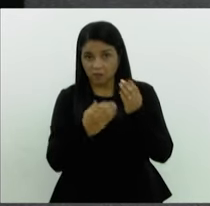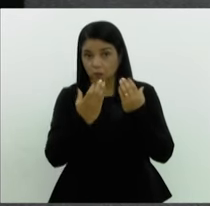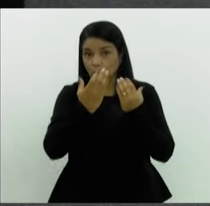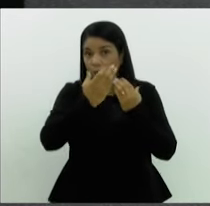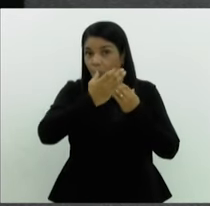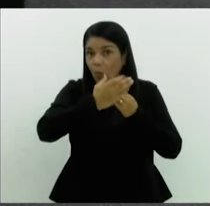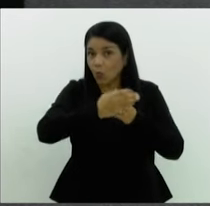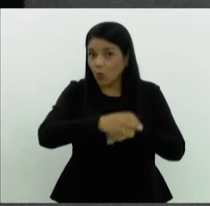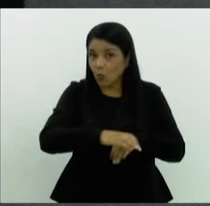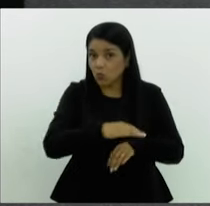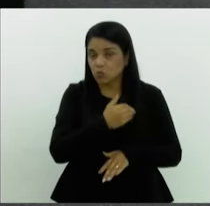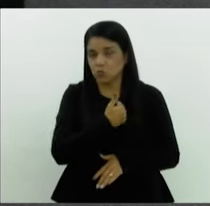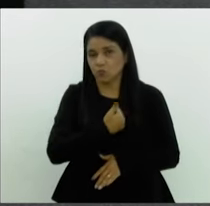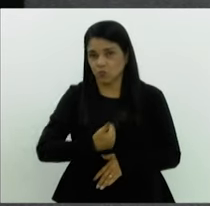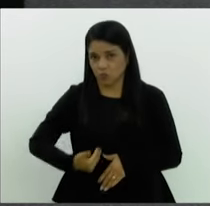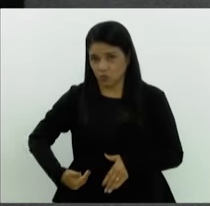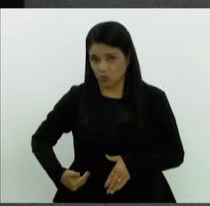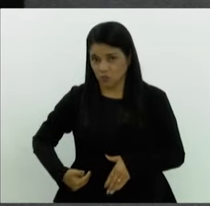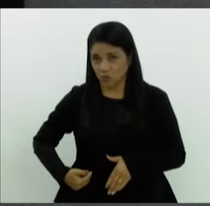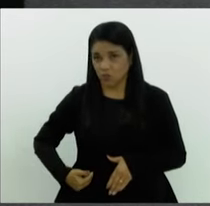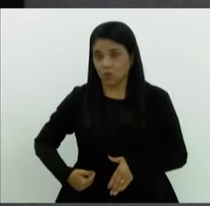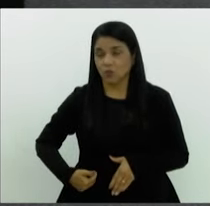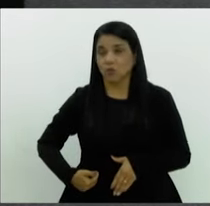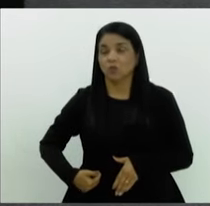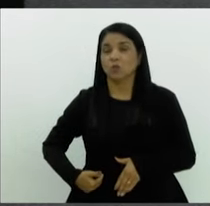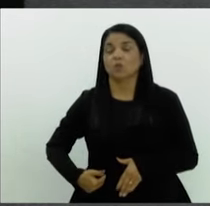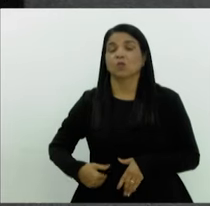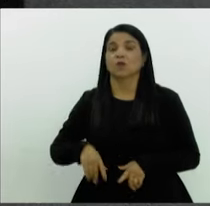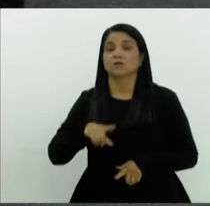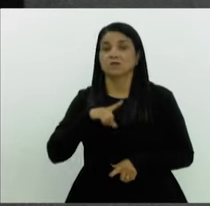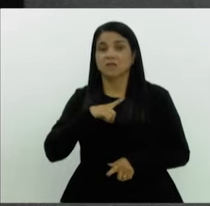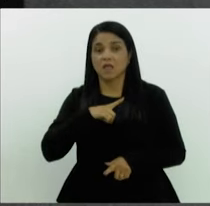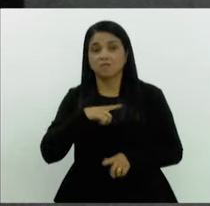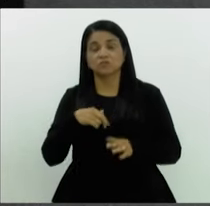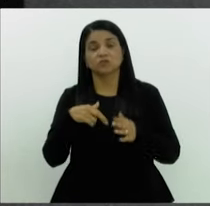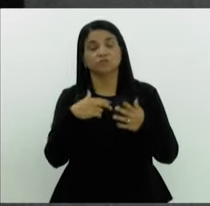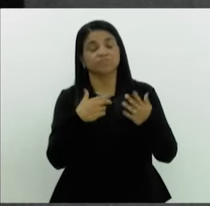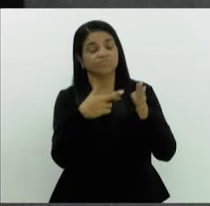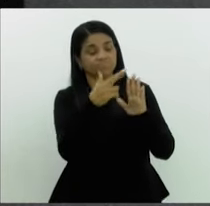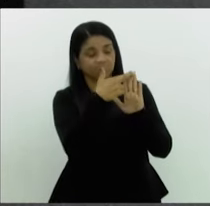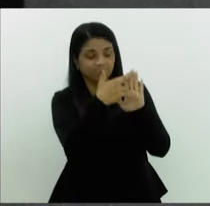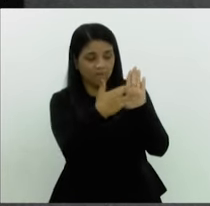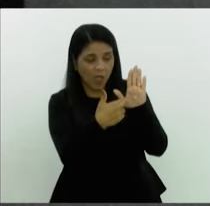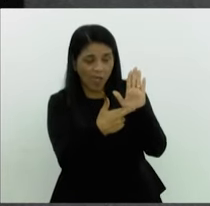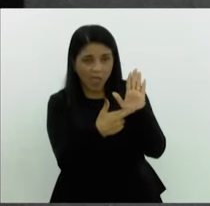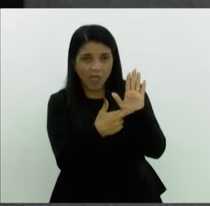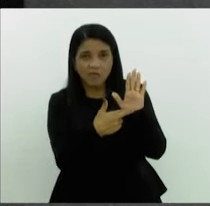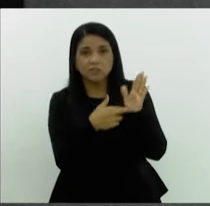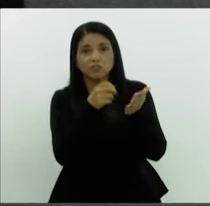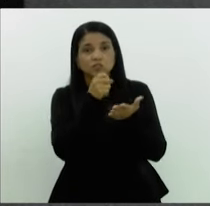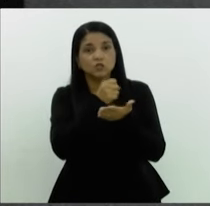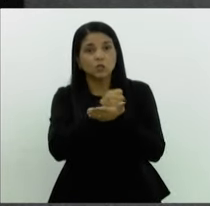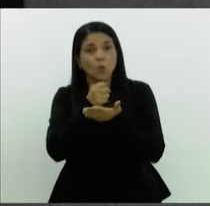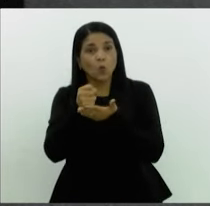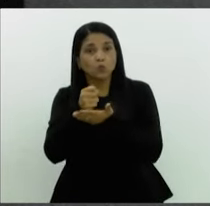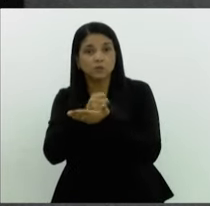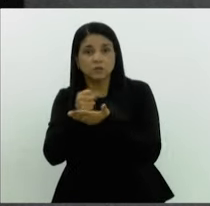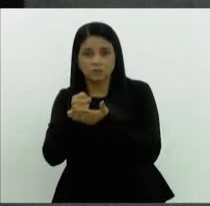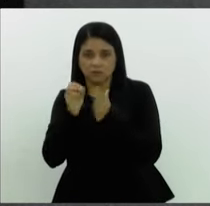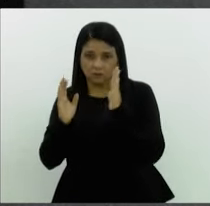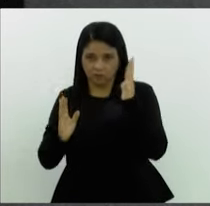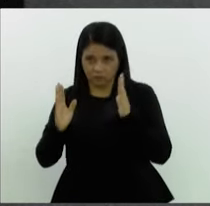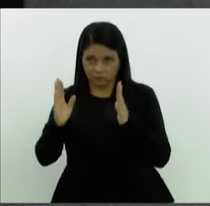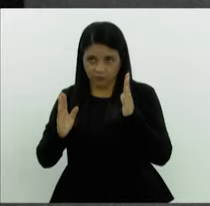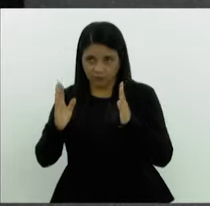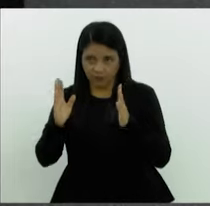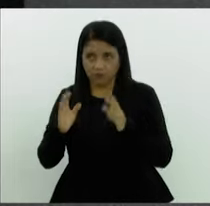público. Volto a dizer, a regra é o concurso público, nós estamos regulamentando as hipóteses de contratação temporária. Obrigado, senhor